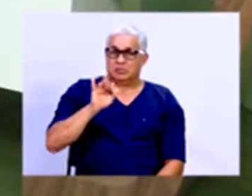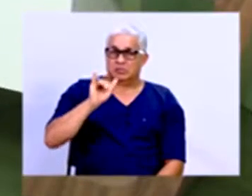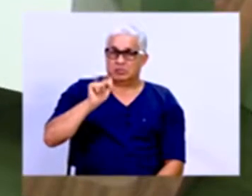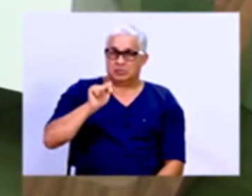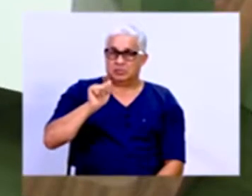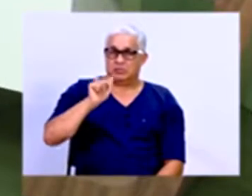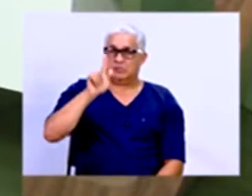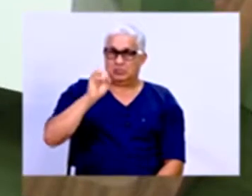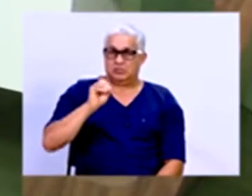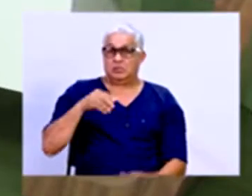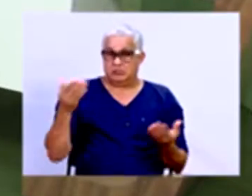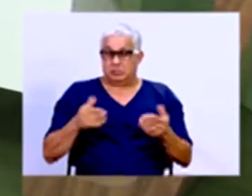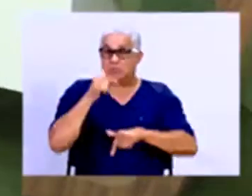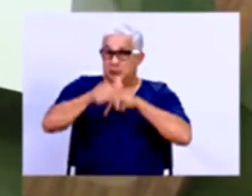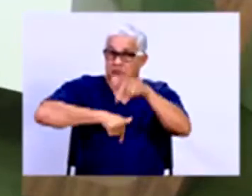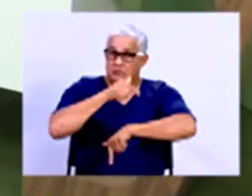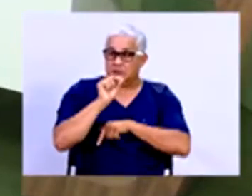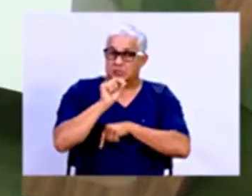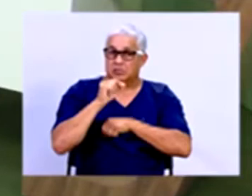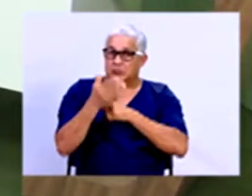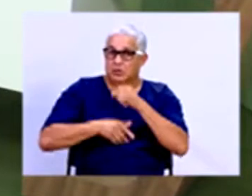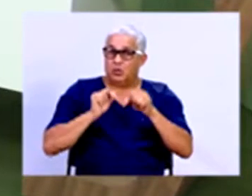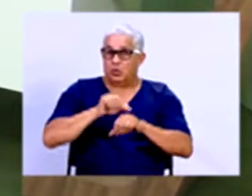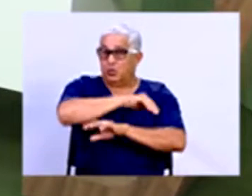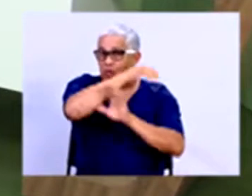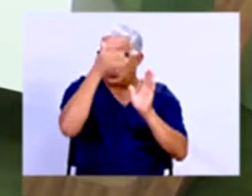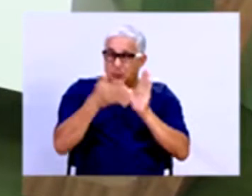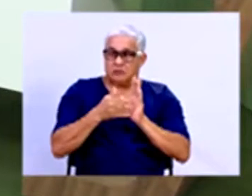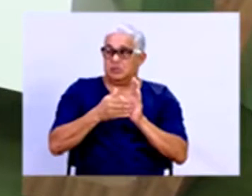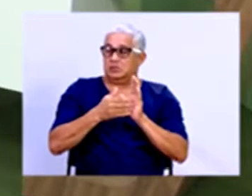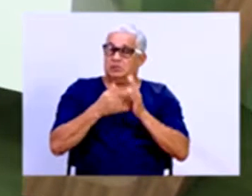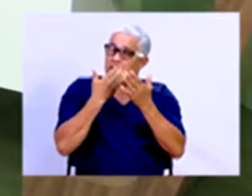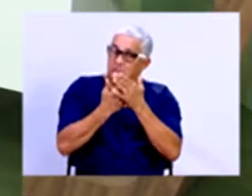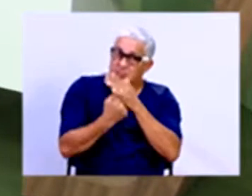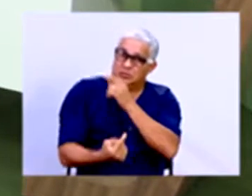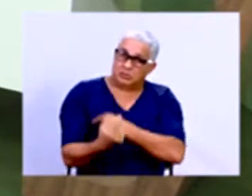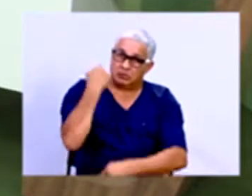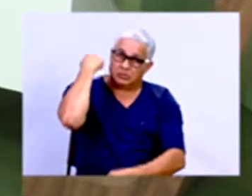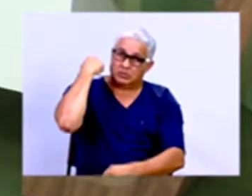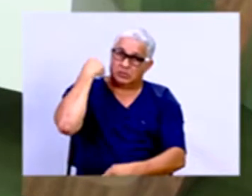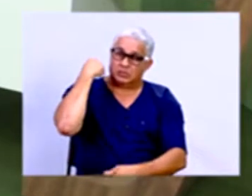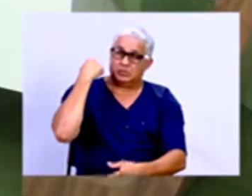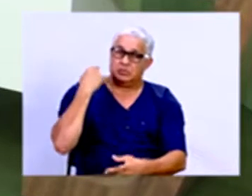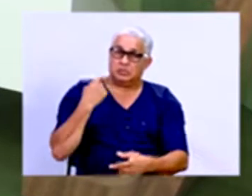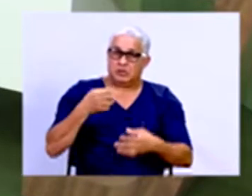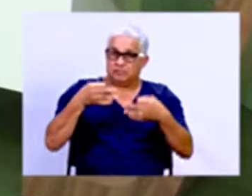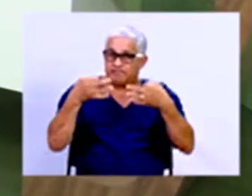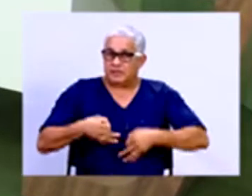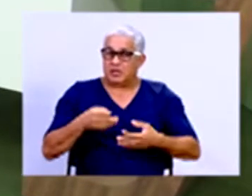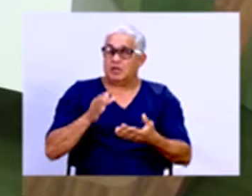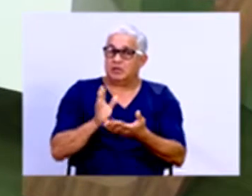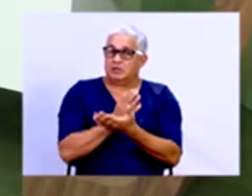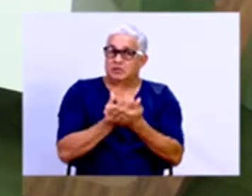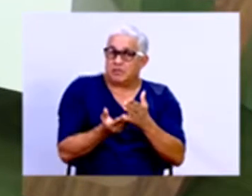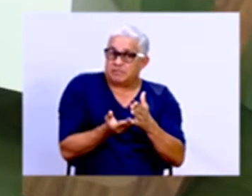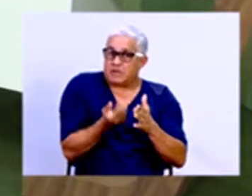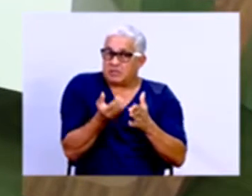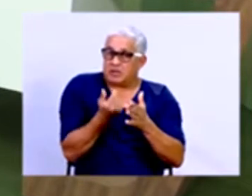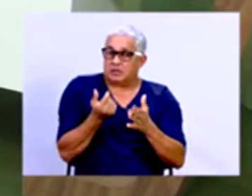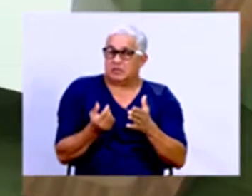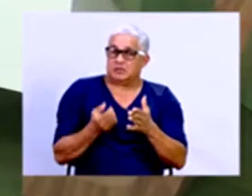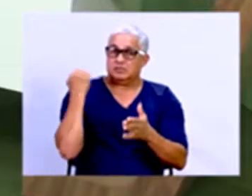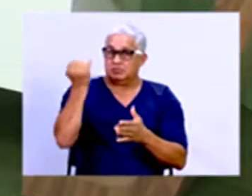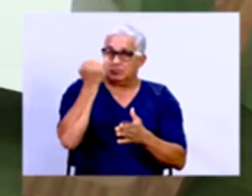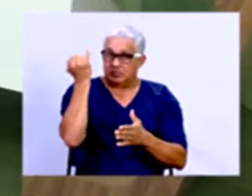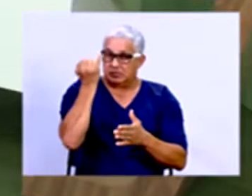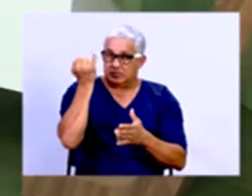nós vamos trabalhar basicamente tudo que a gente viu, só que de uma forma bem pontual, né? Tirando a parte mais importante de